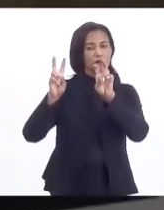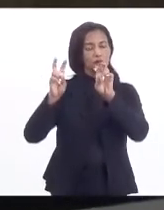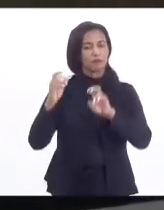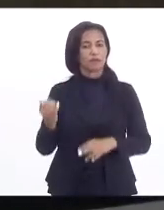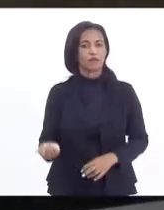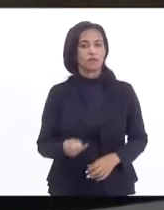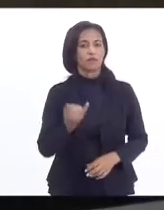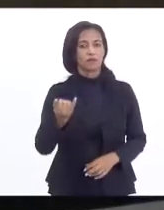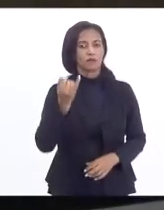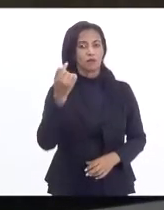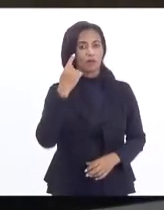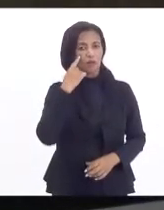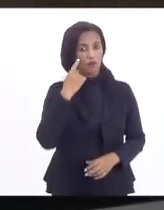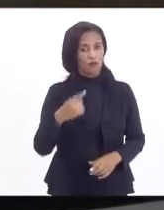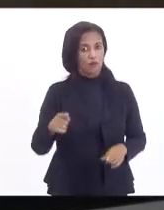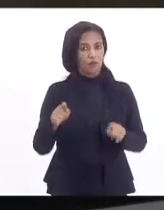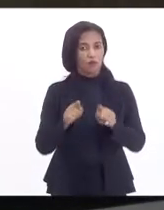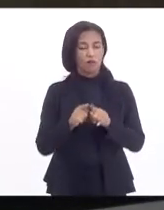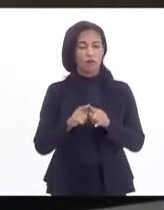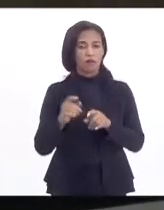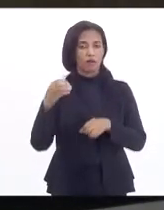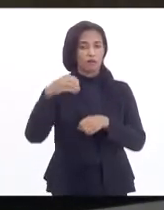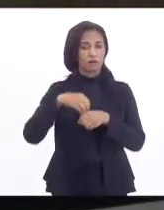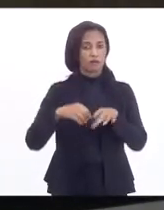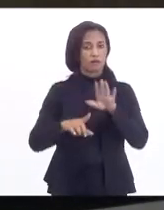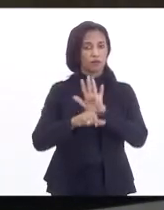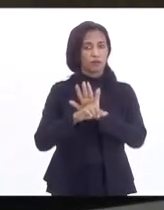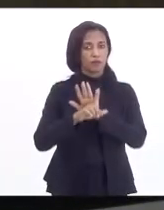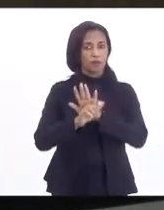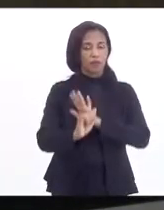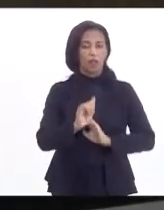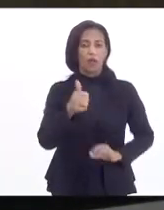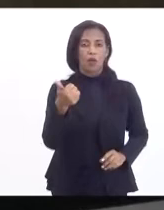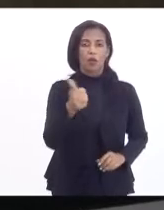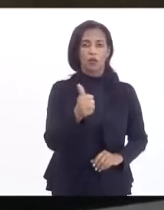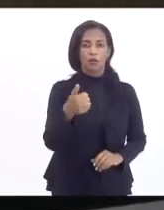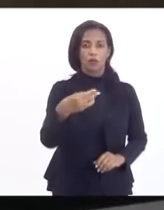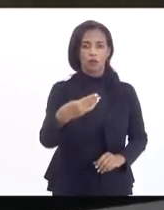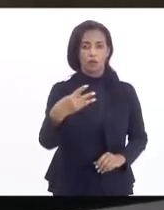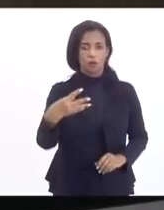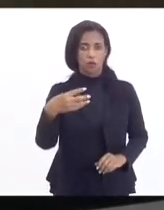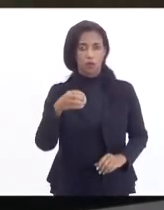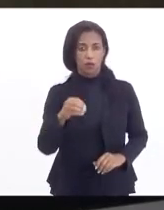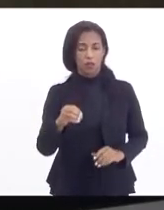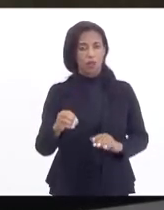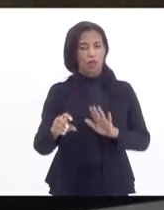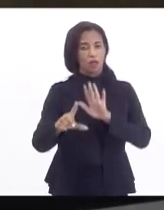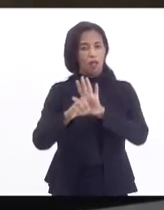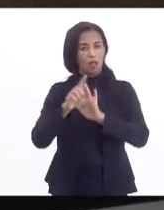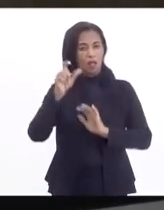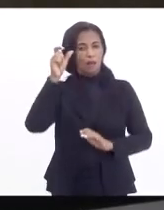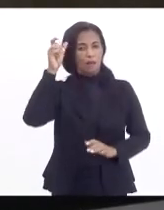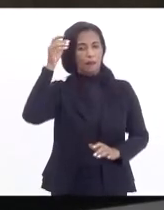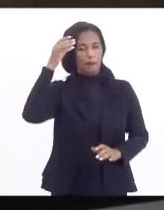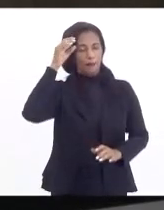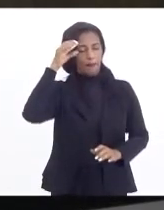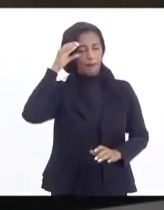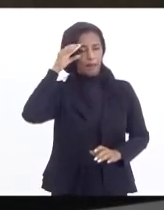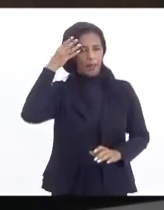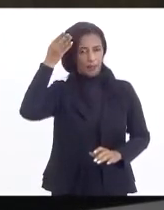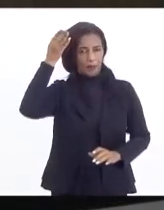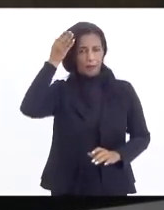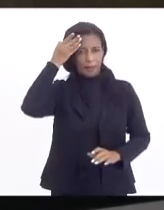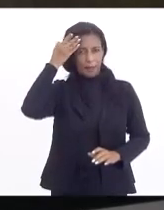relevância, previsto inclusive na Lei 11.340, Lei Maria da Penha, que já completou 15 anos